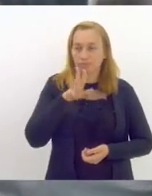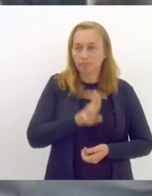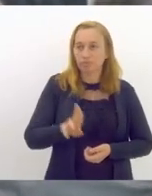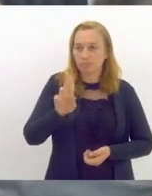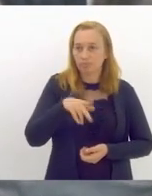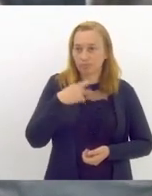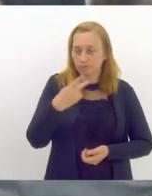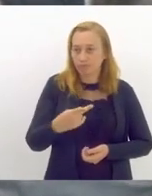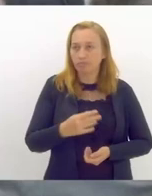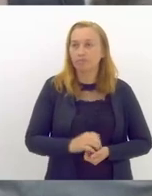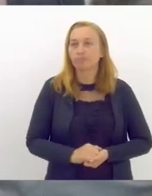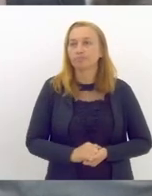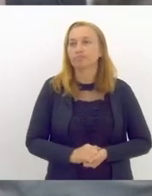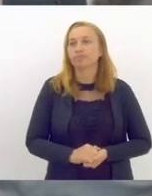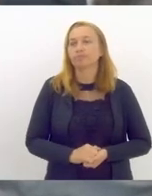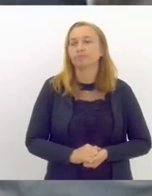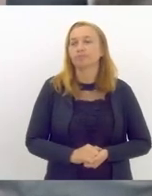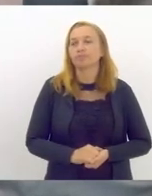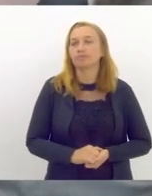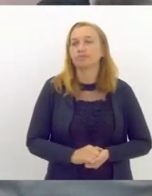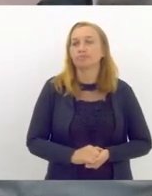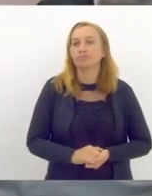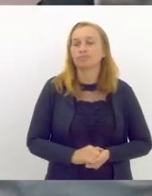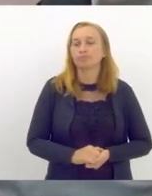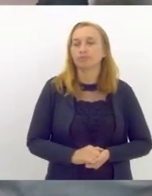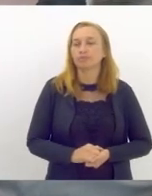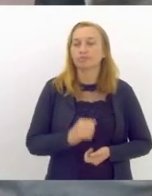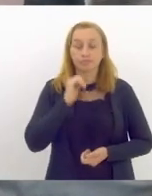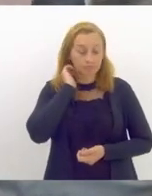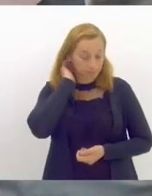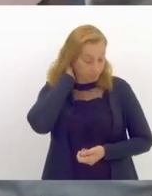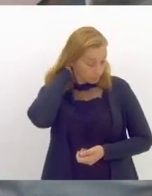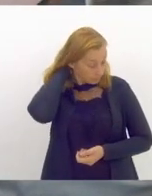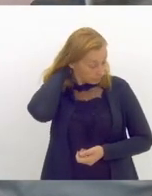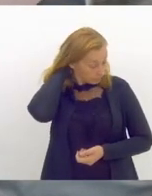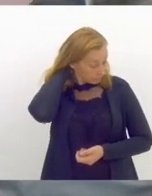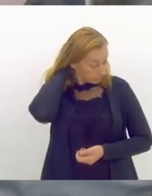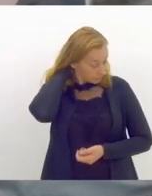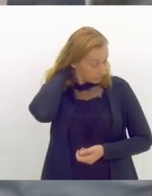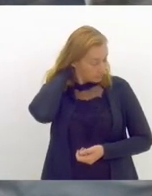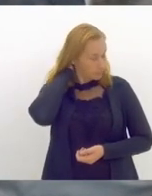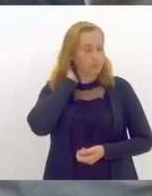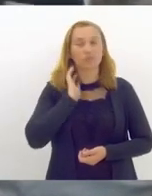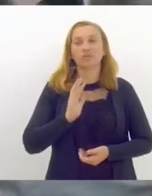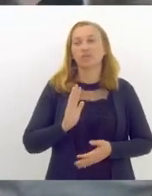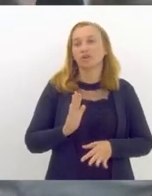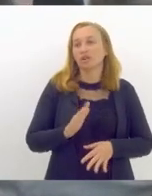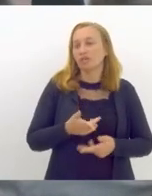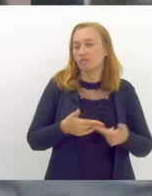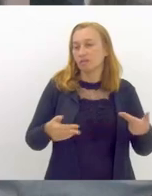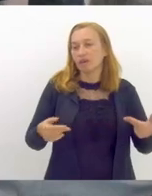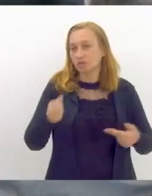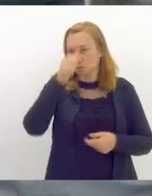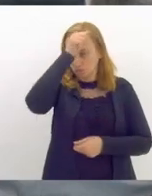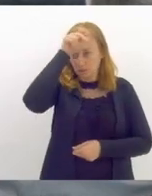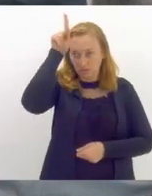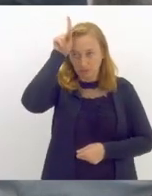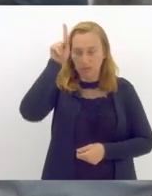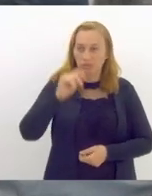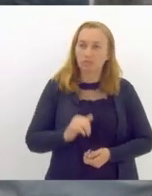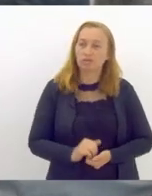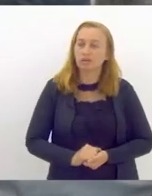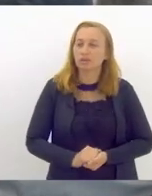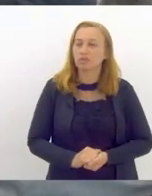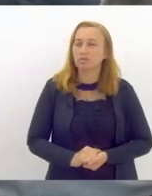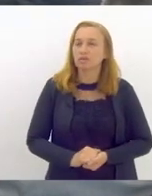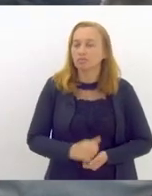palavra tem aqui pelo menos uma dúzia de prefeitos tem aqui o prefeito